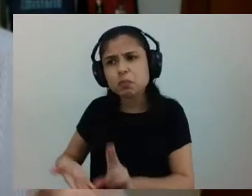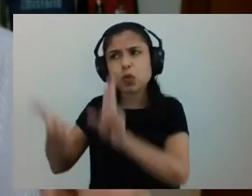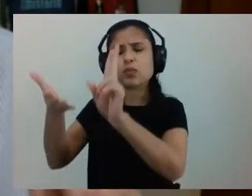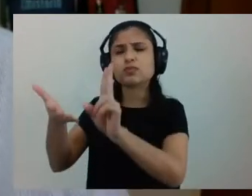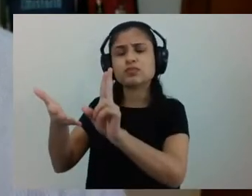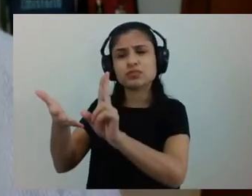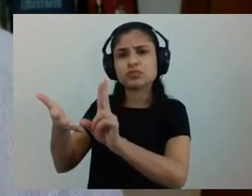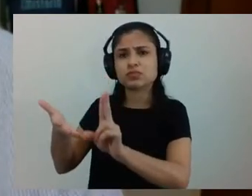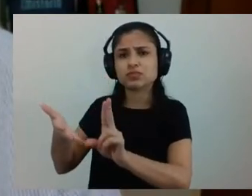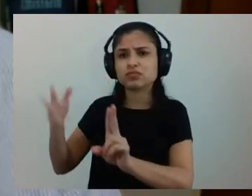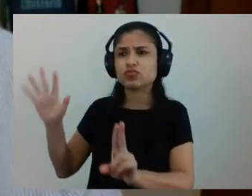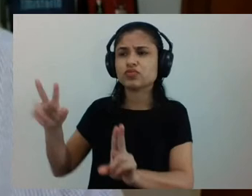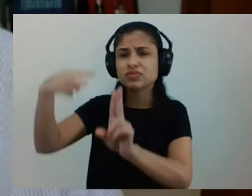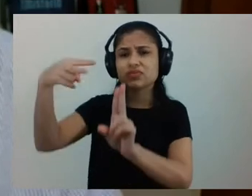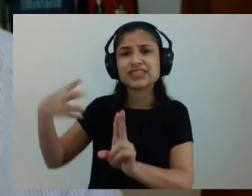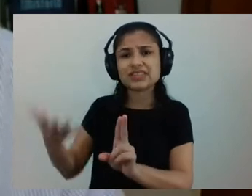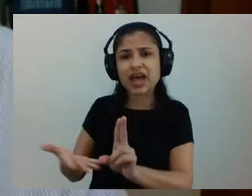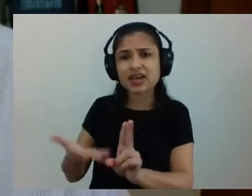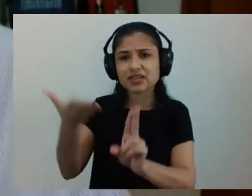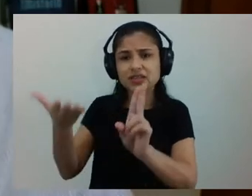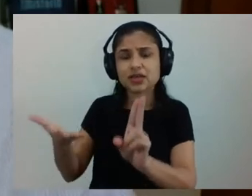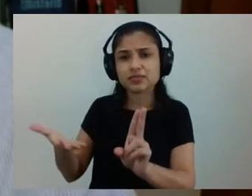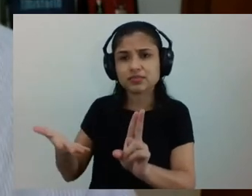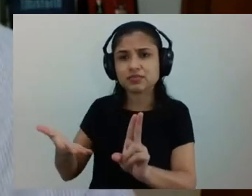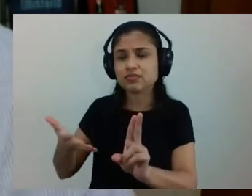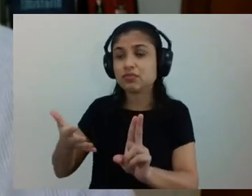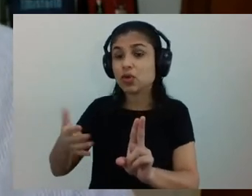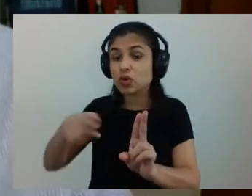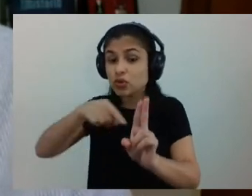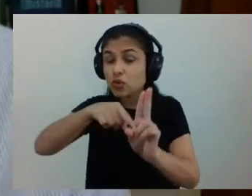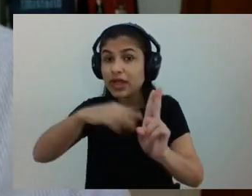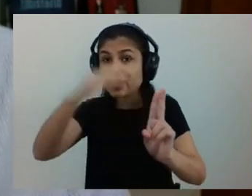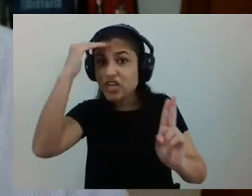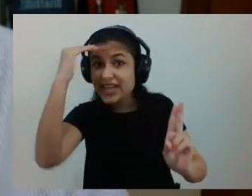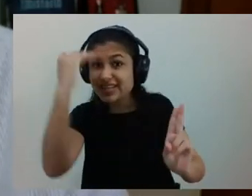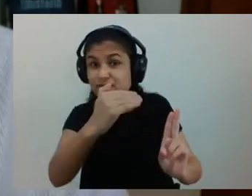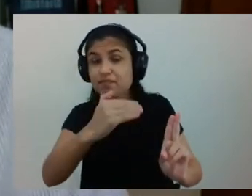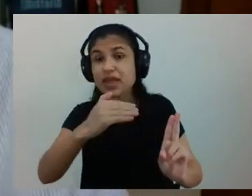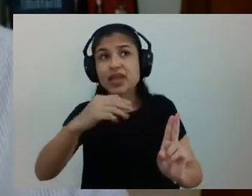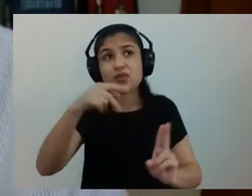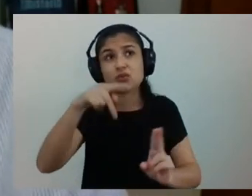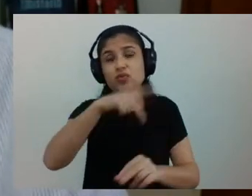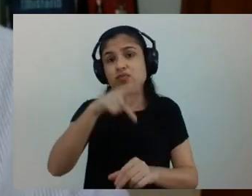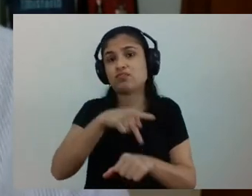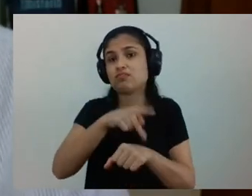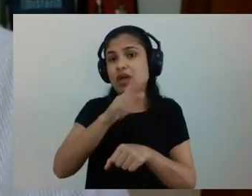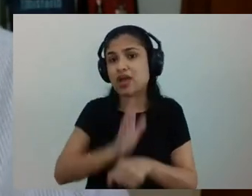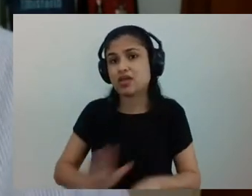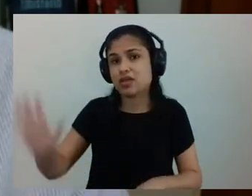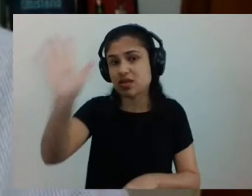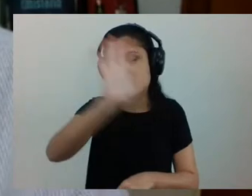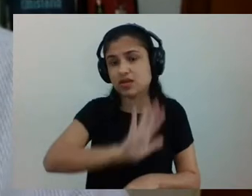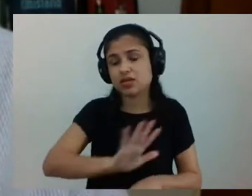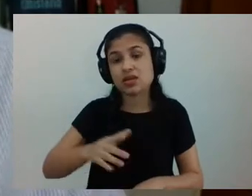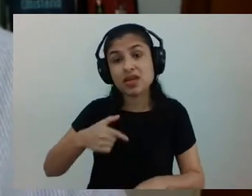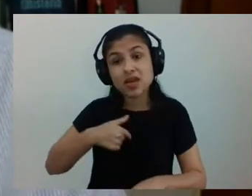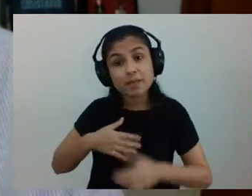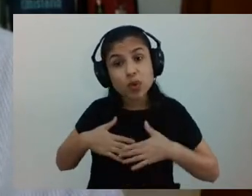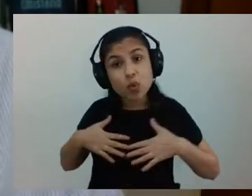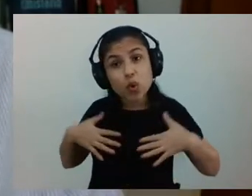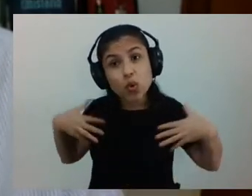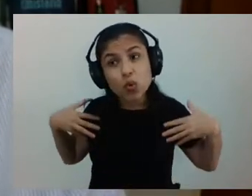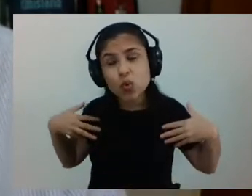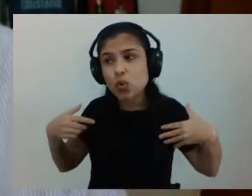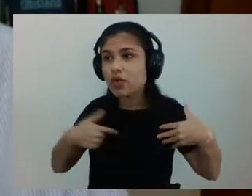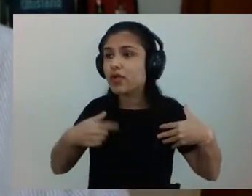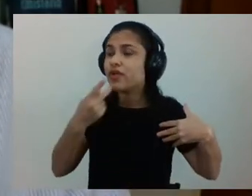ela sempre teve nesse país. O meu maior orgulho é de ir em qualquer lugar desse país, em qualquer outro lugar, e falar que eu sou da